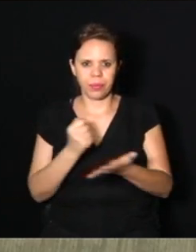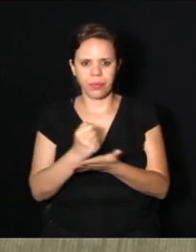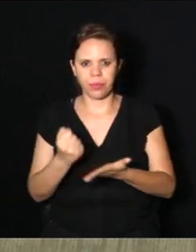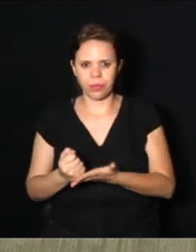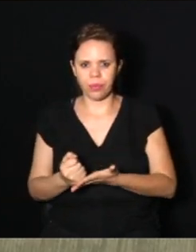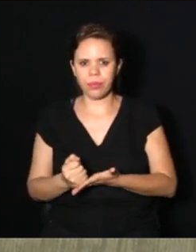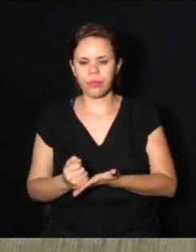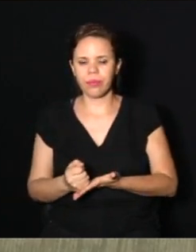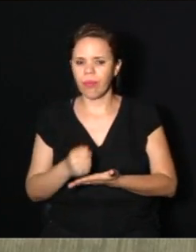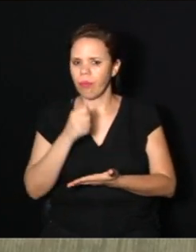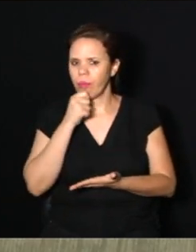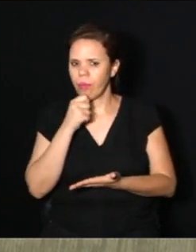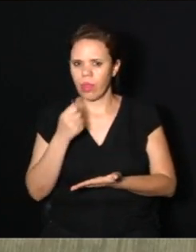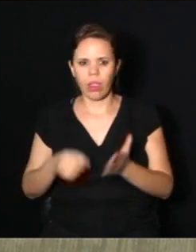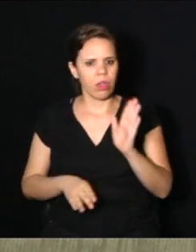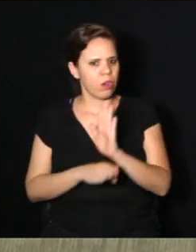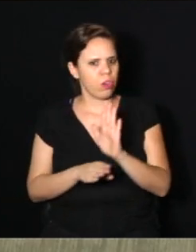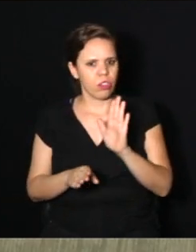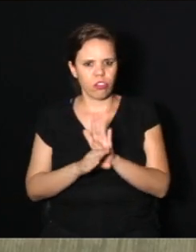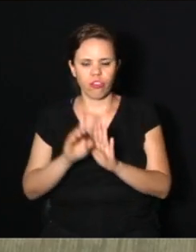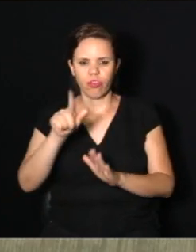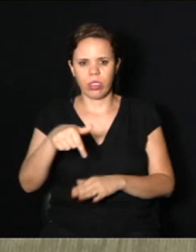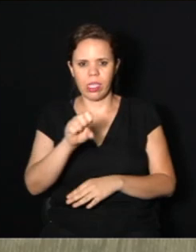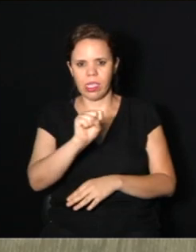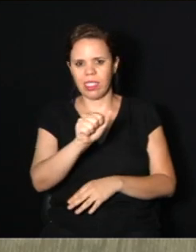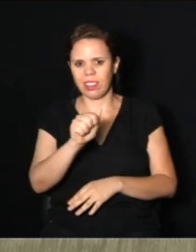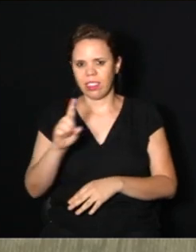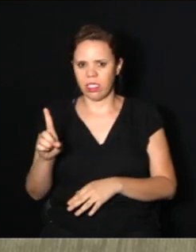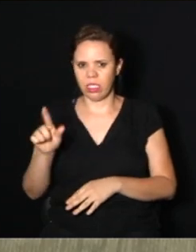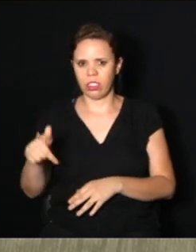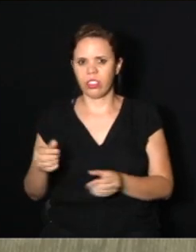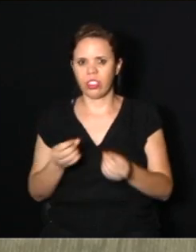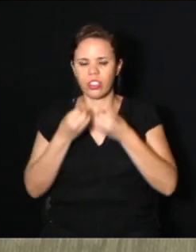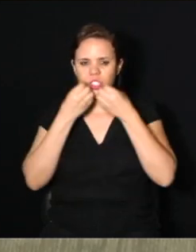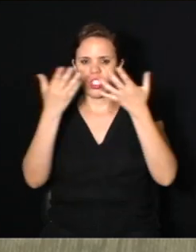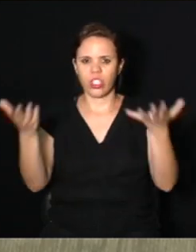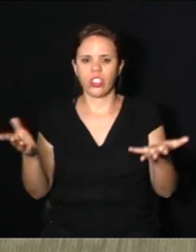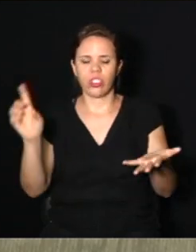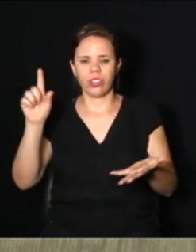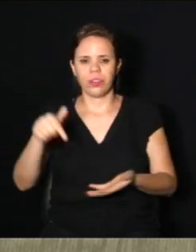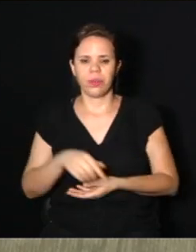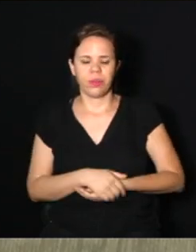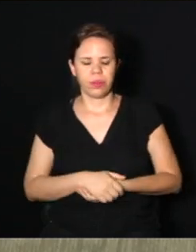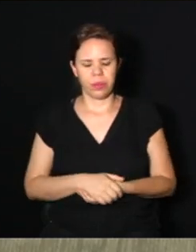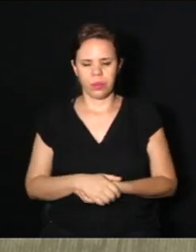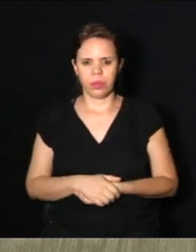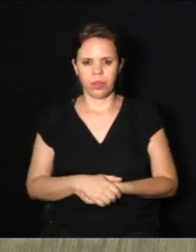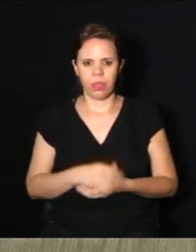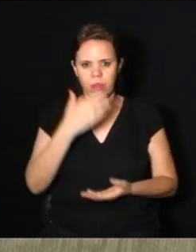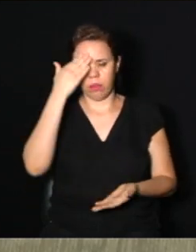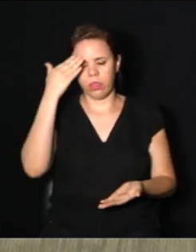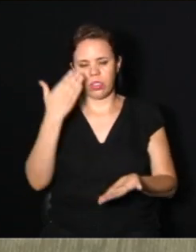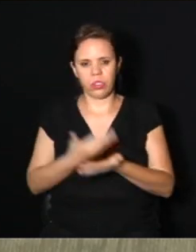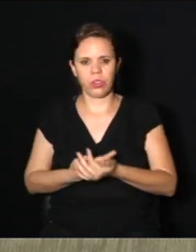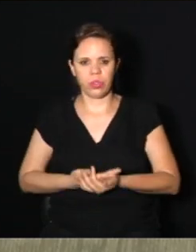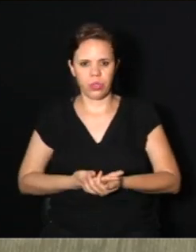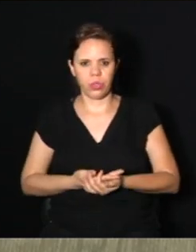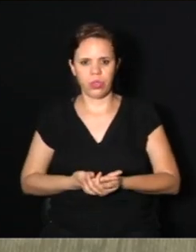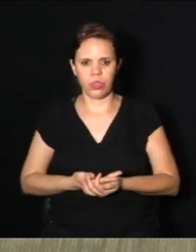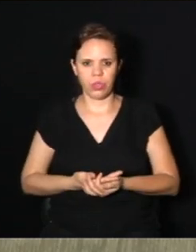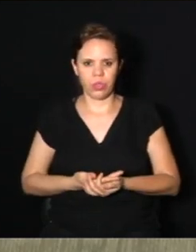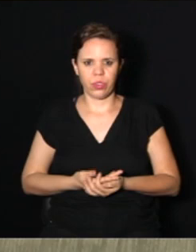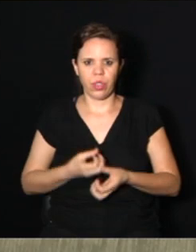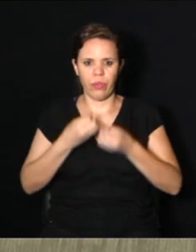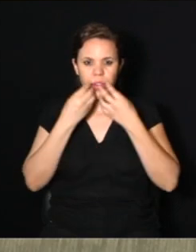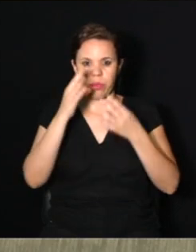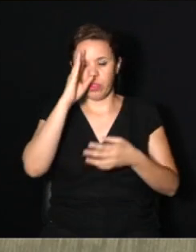não contempla as necessidades do SAD. Essa é a situação e tem que ser isso tem que ser dito. E eu acredito, falo isso principalmente